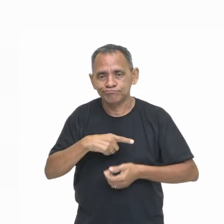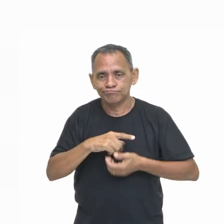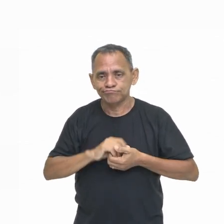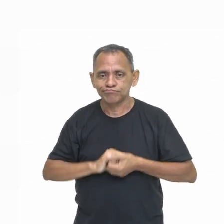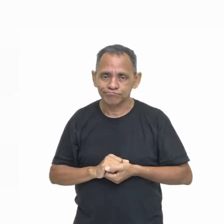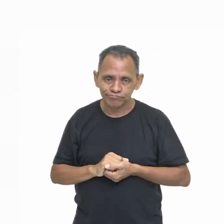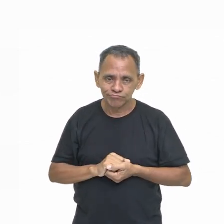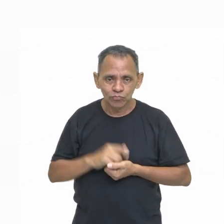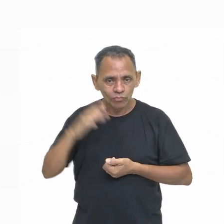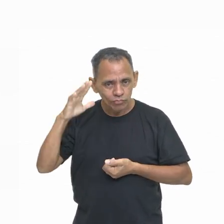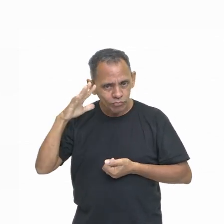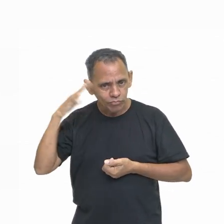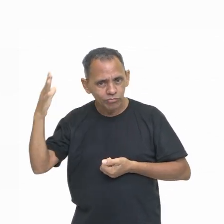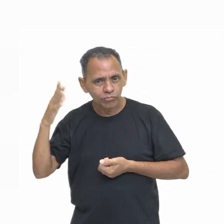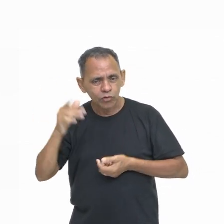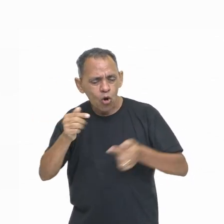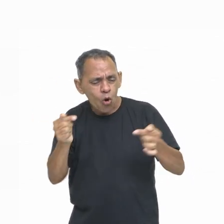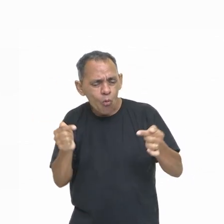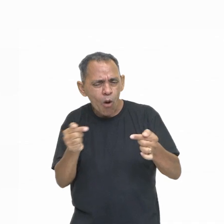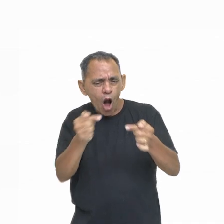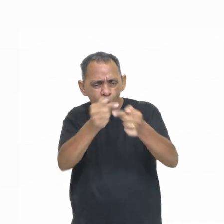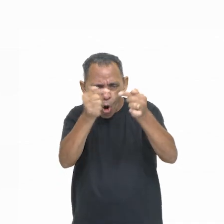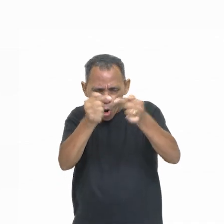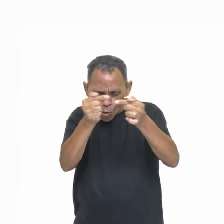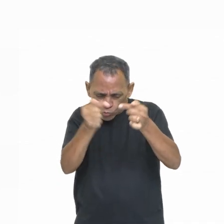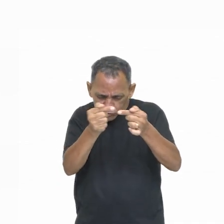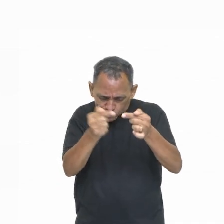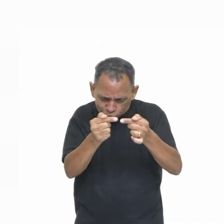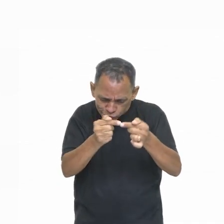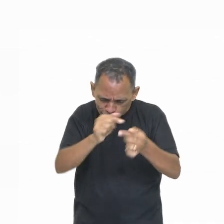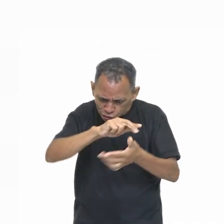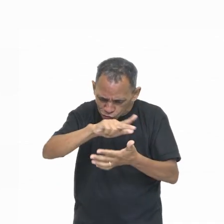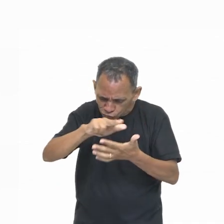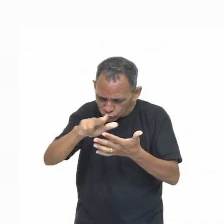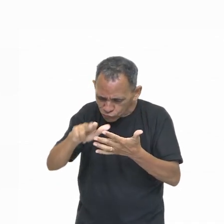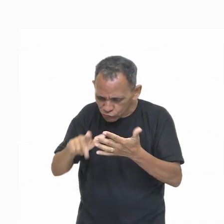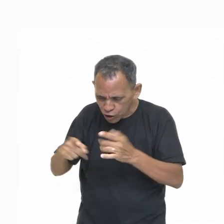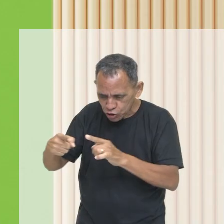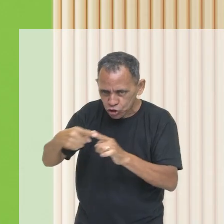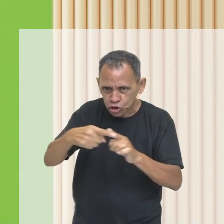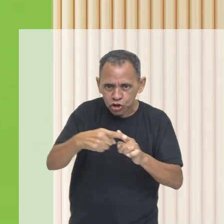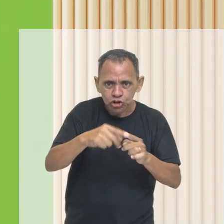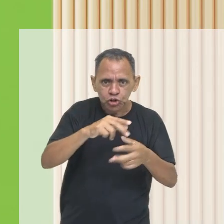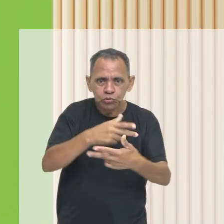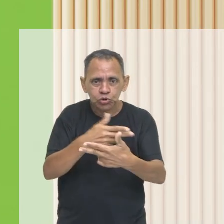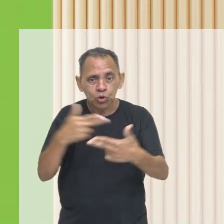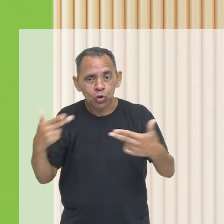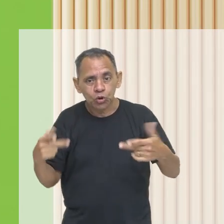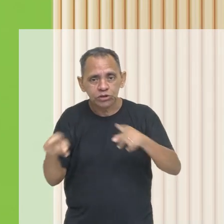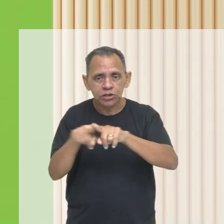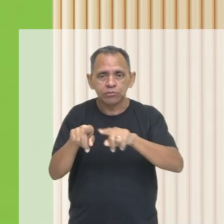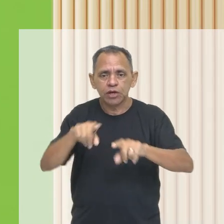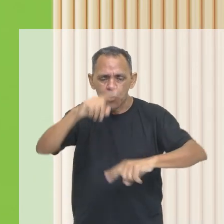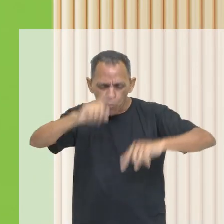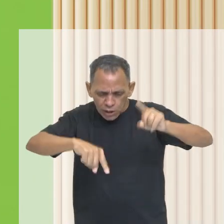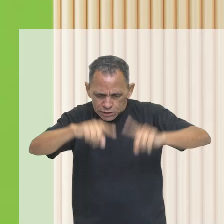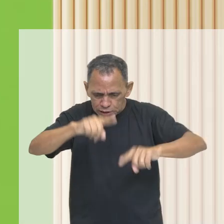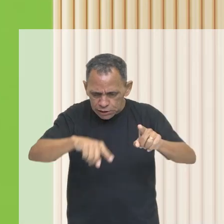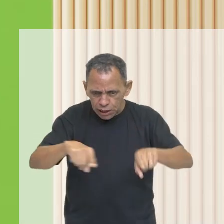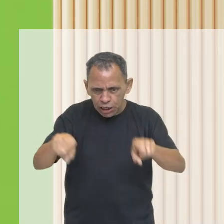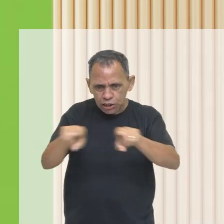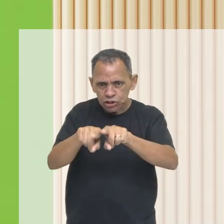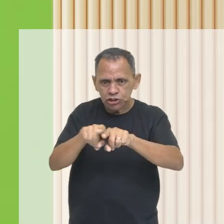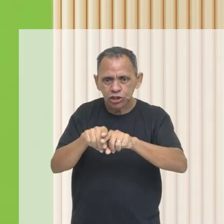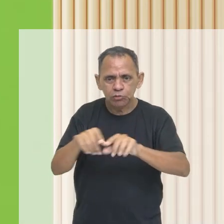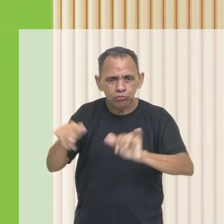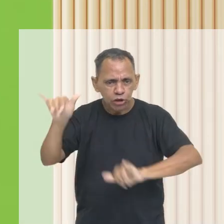composto orgânico que seria uma forma de vida primitiva. Então, para a gente entender melhor como que